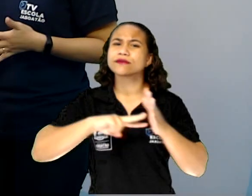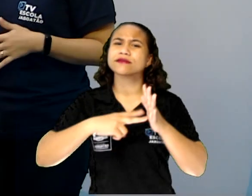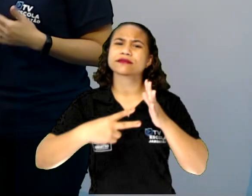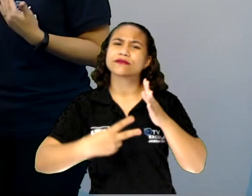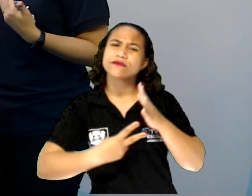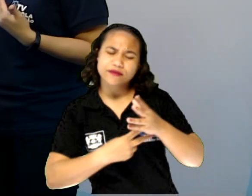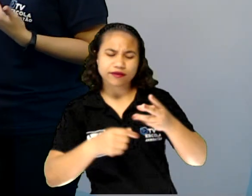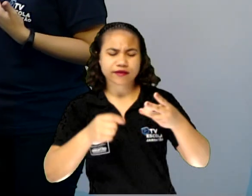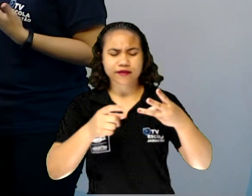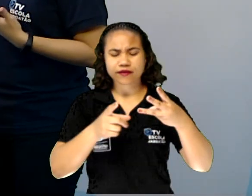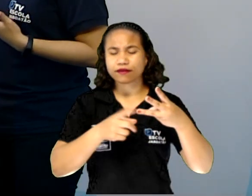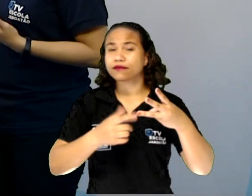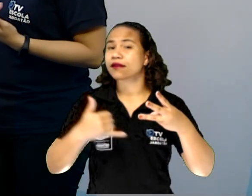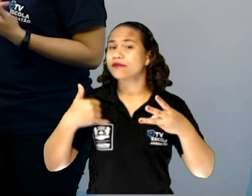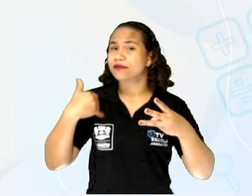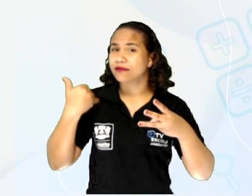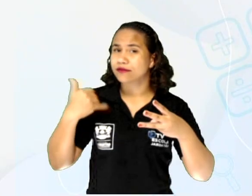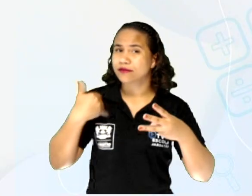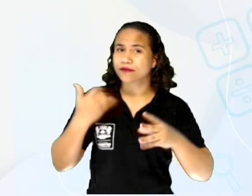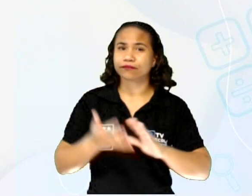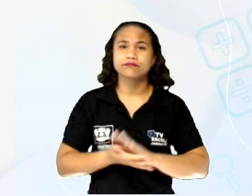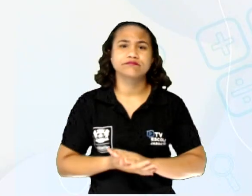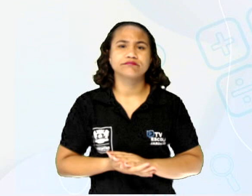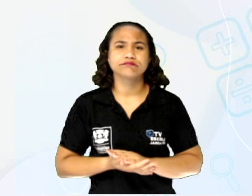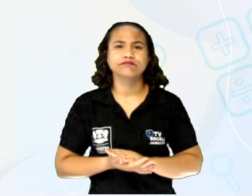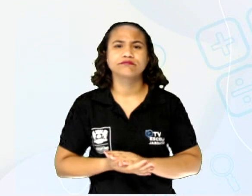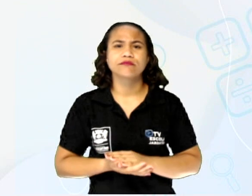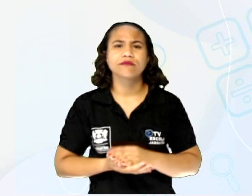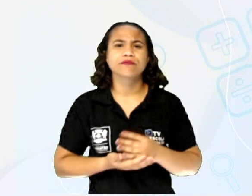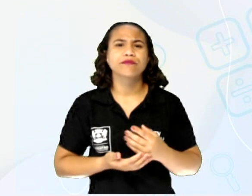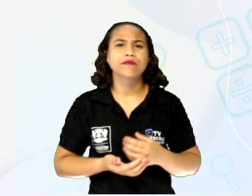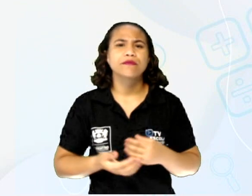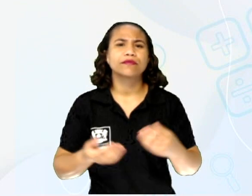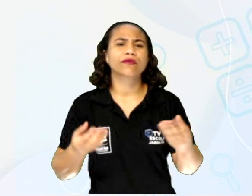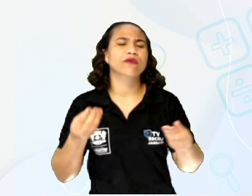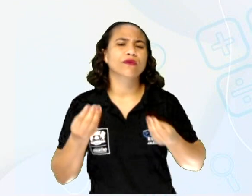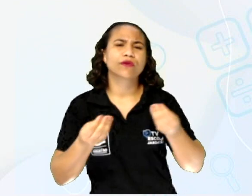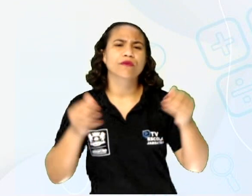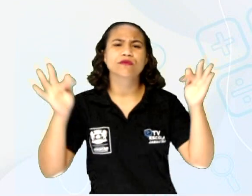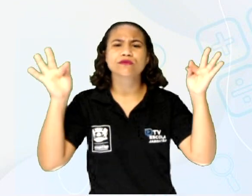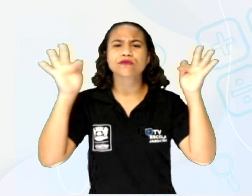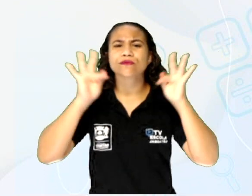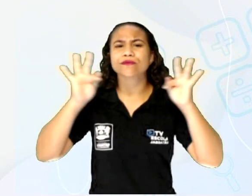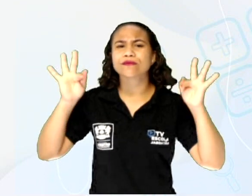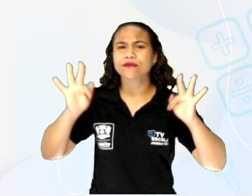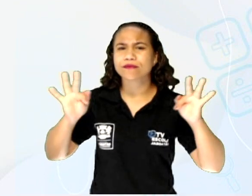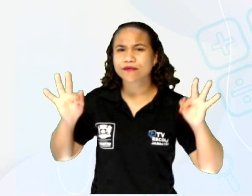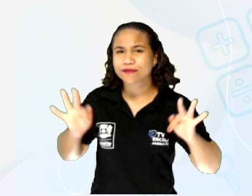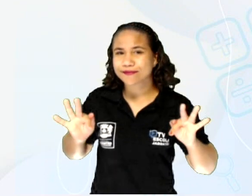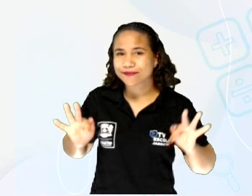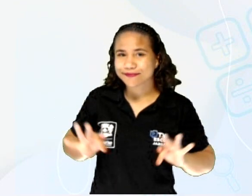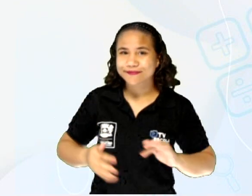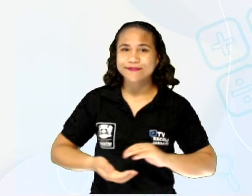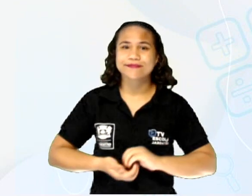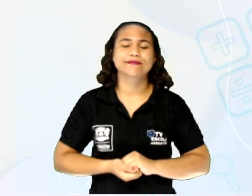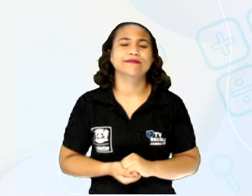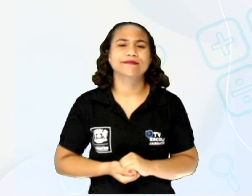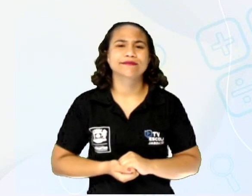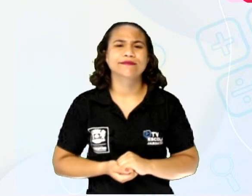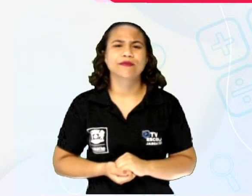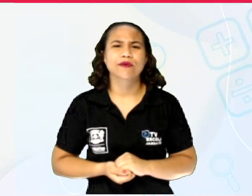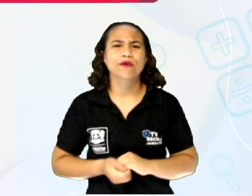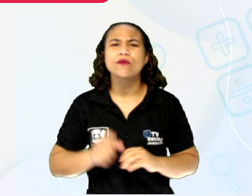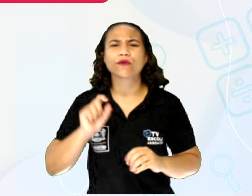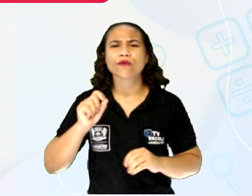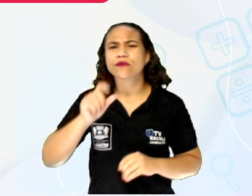idade. Então, olha o exemplo. Como? Eu estou feliz. I am happy. O que uma